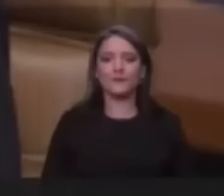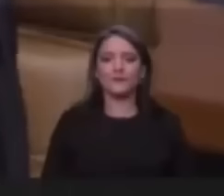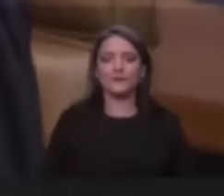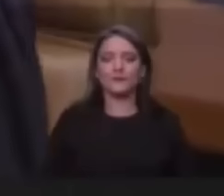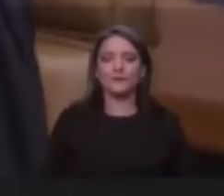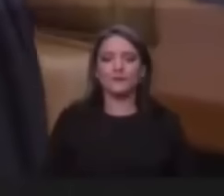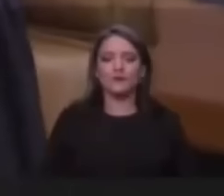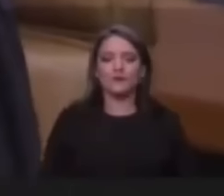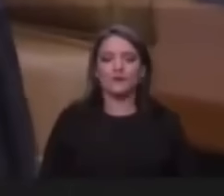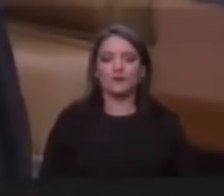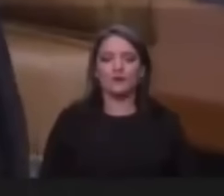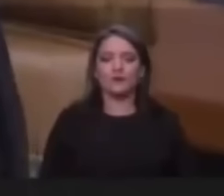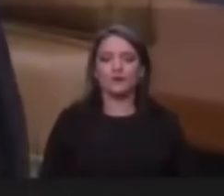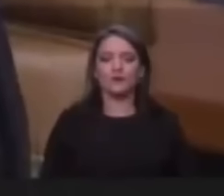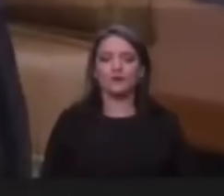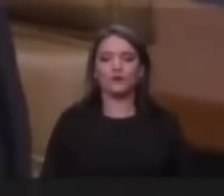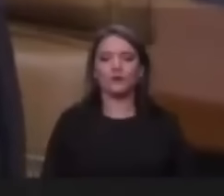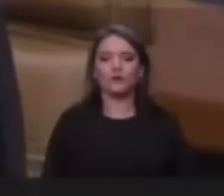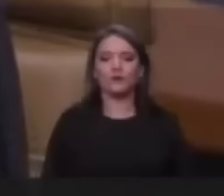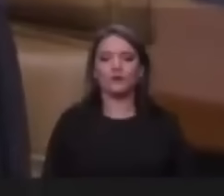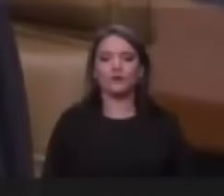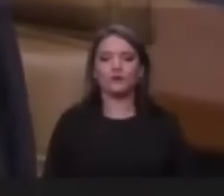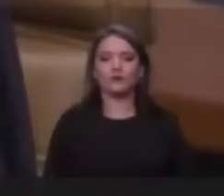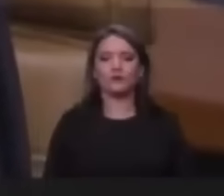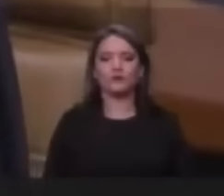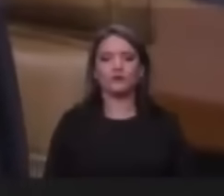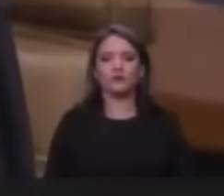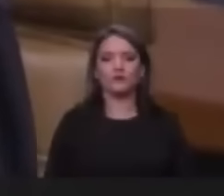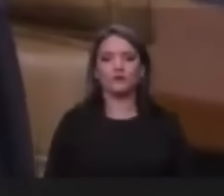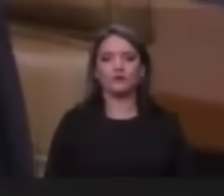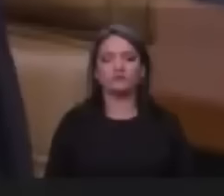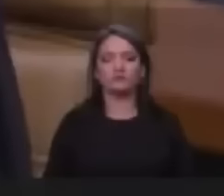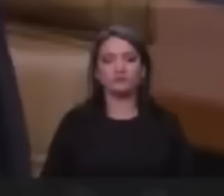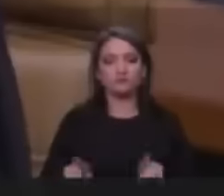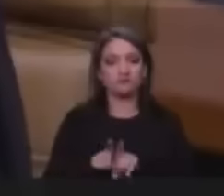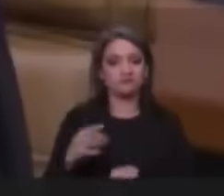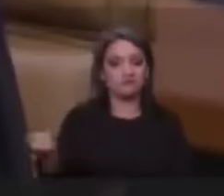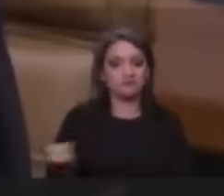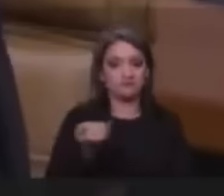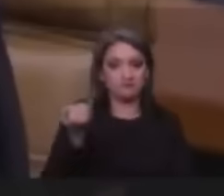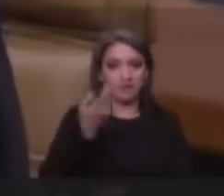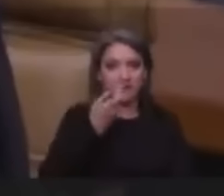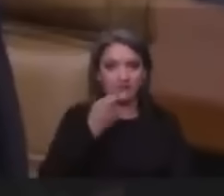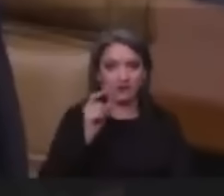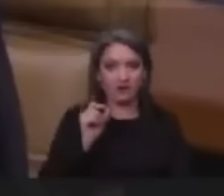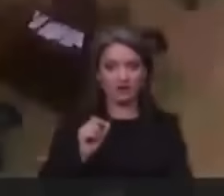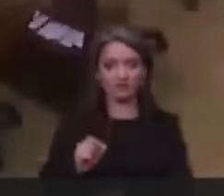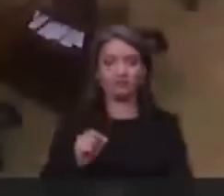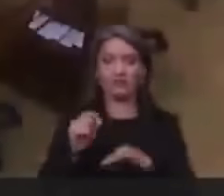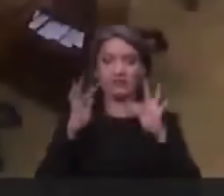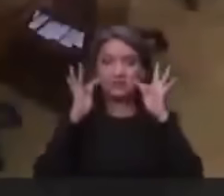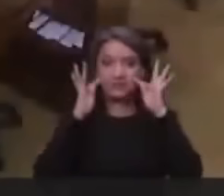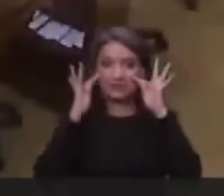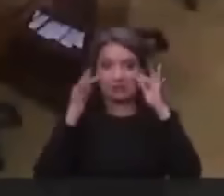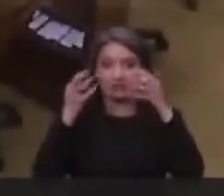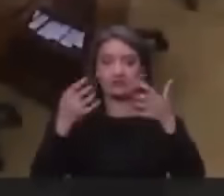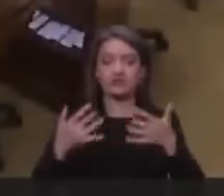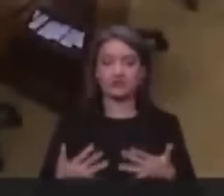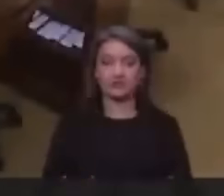é essencial destacar que as narrativas das testemunhas ouvidas